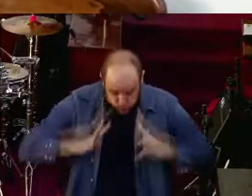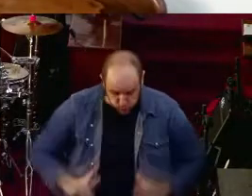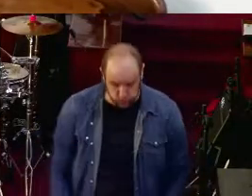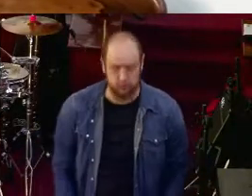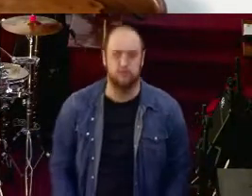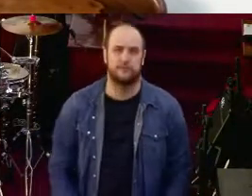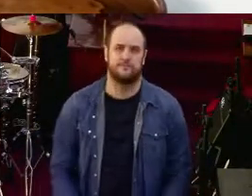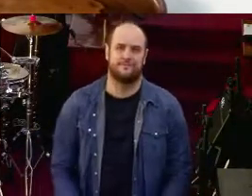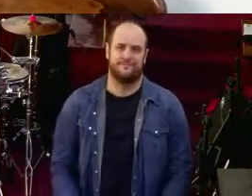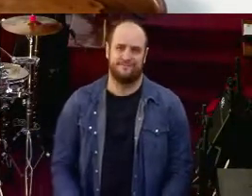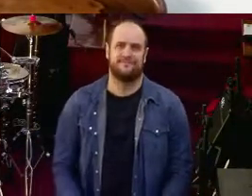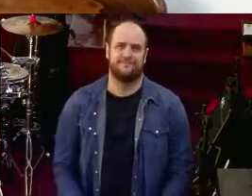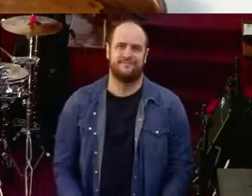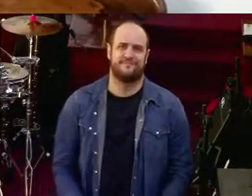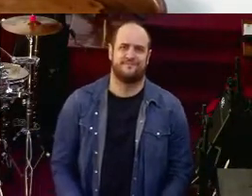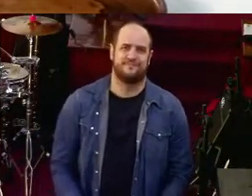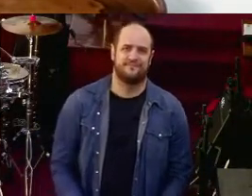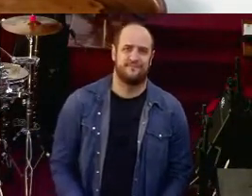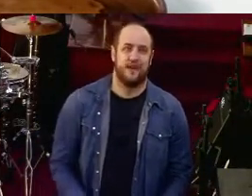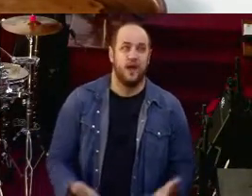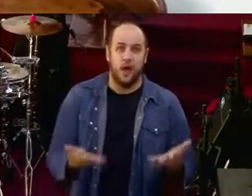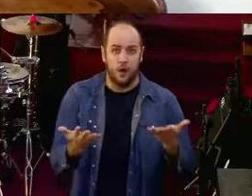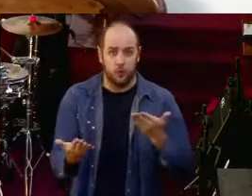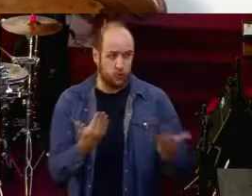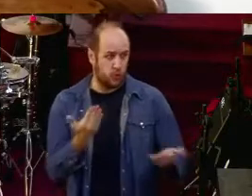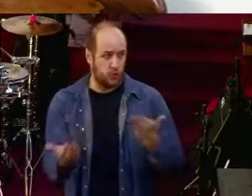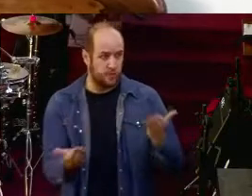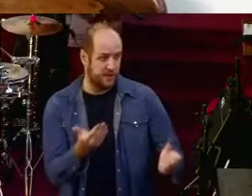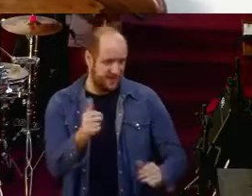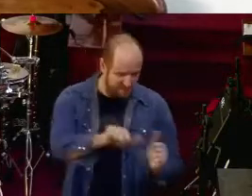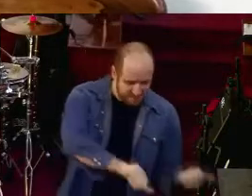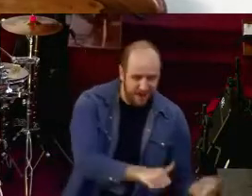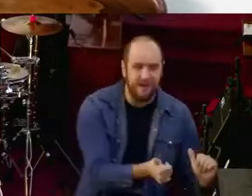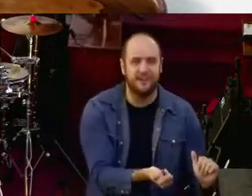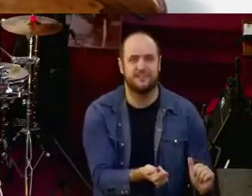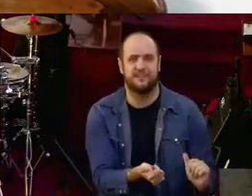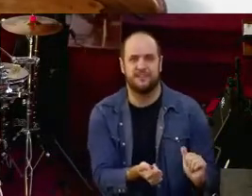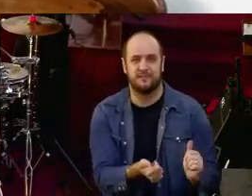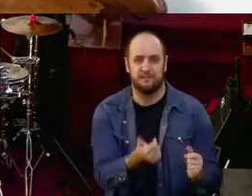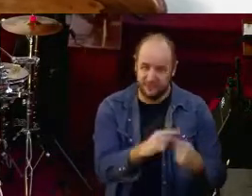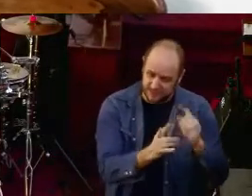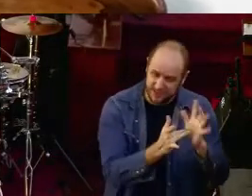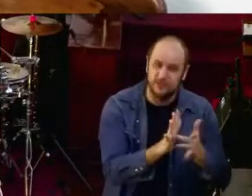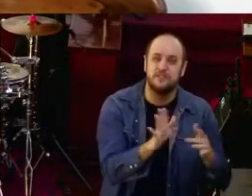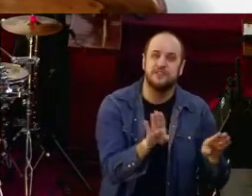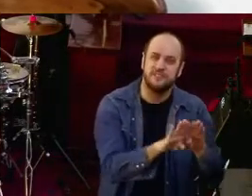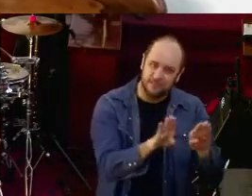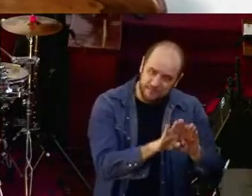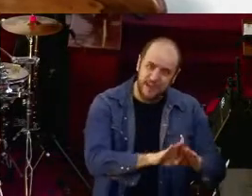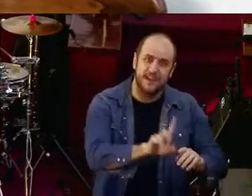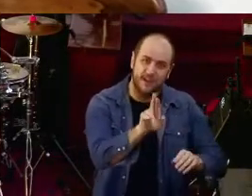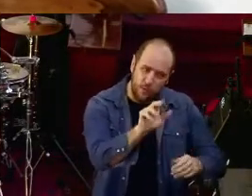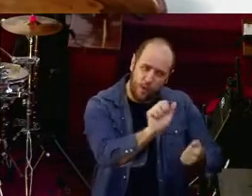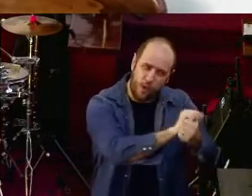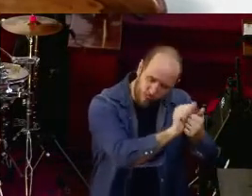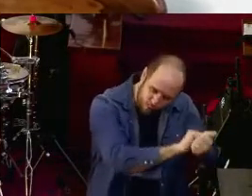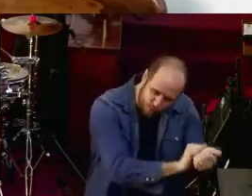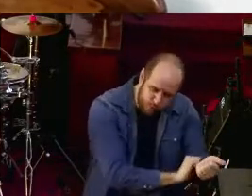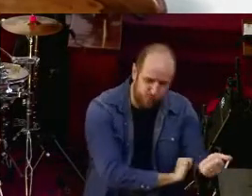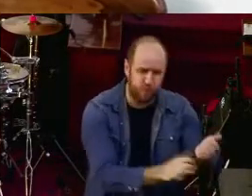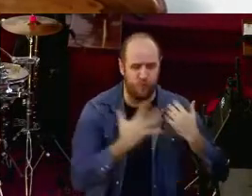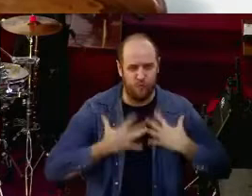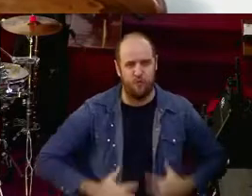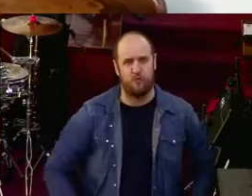seu ministério foi glorificado como rei ali, O seu ministério, nesse